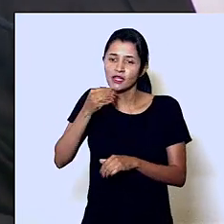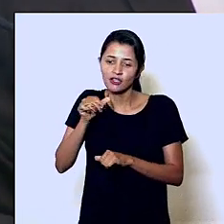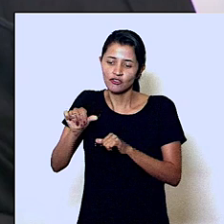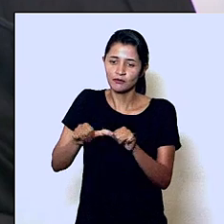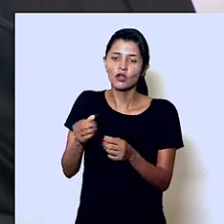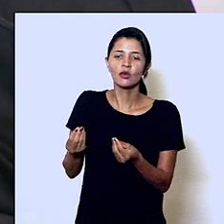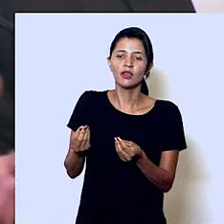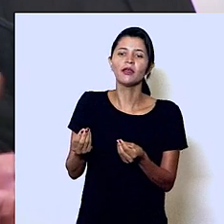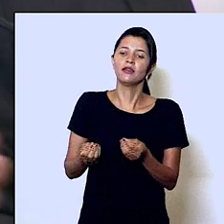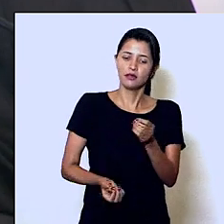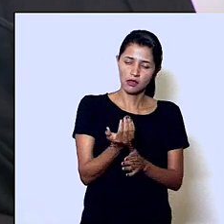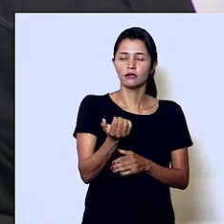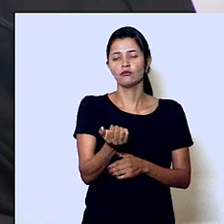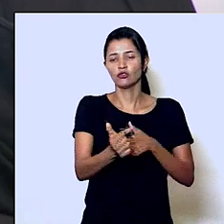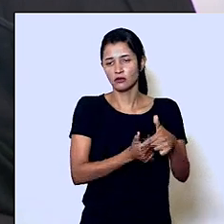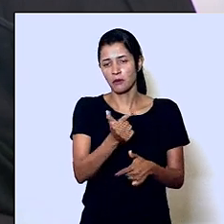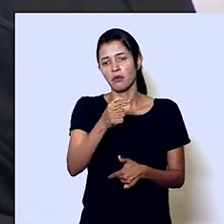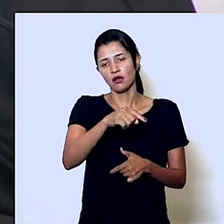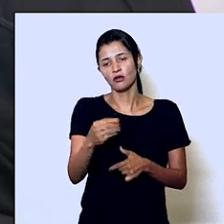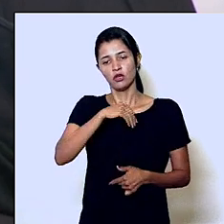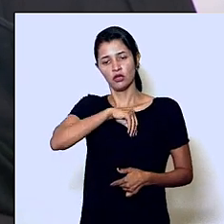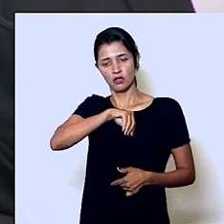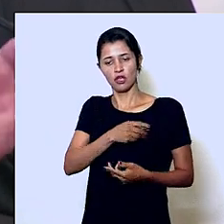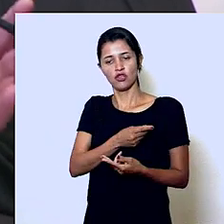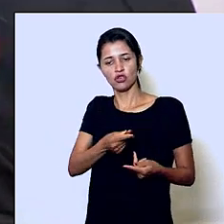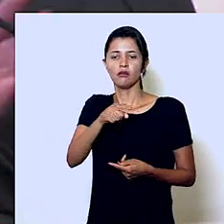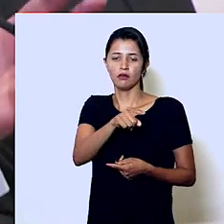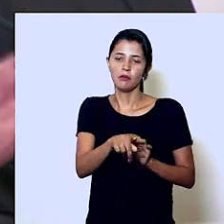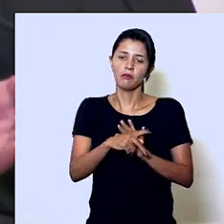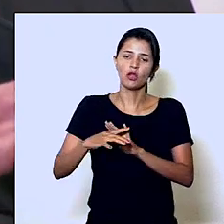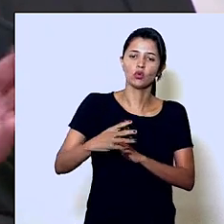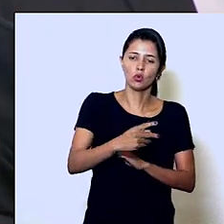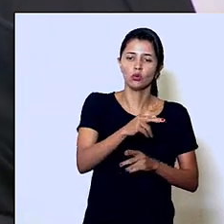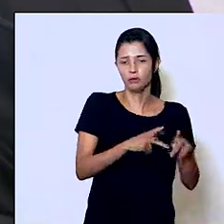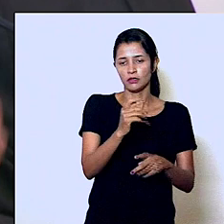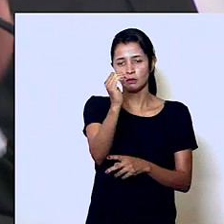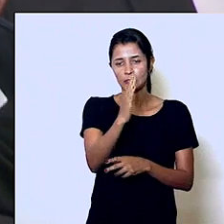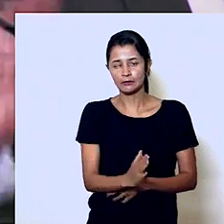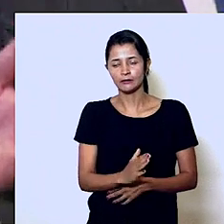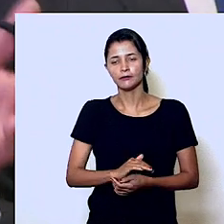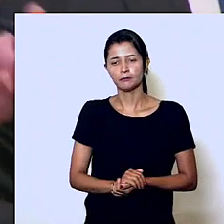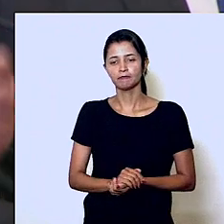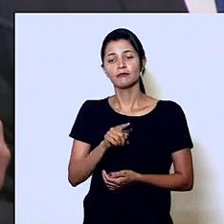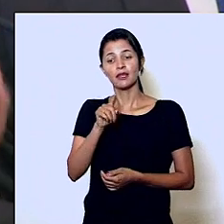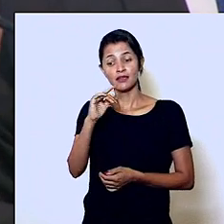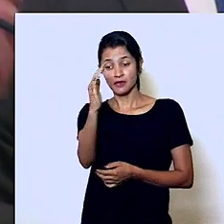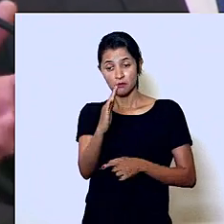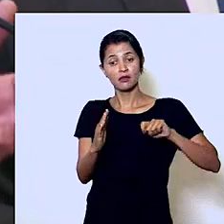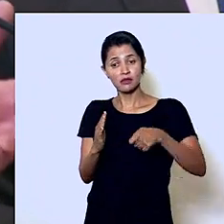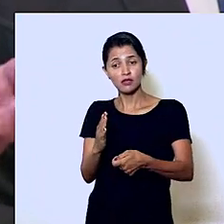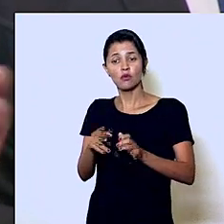empregos e renda em benefício de todos nós. E seja, enfim, um Brasil de diplomatas,